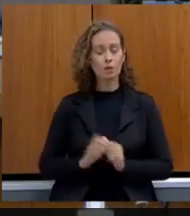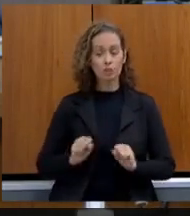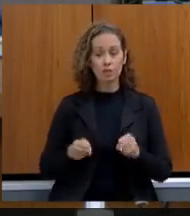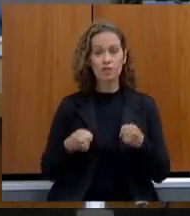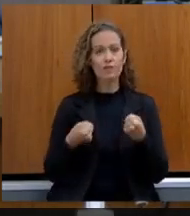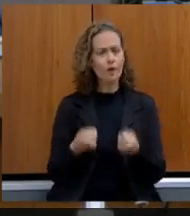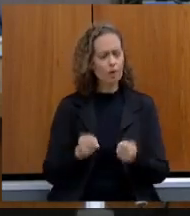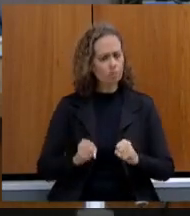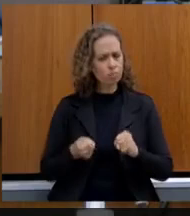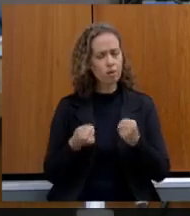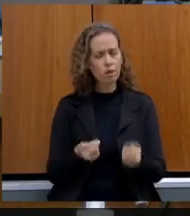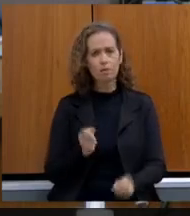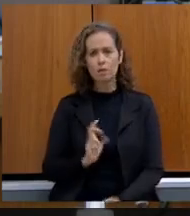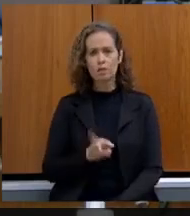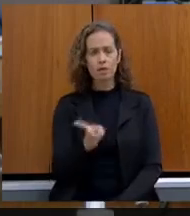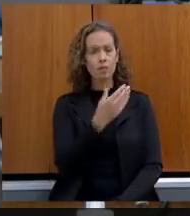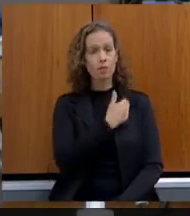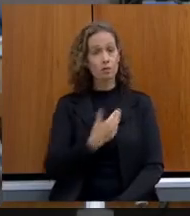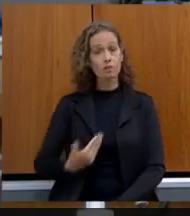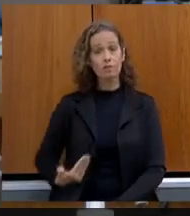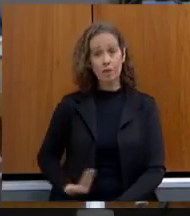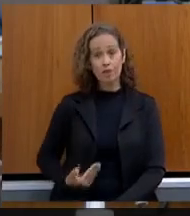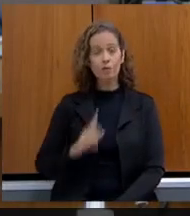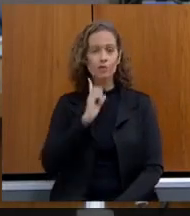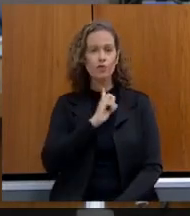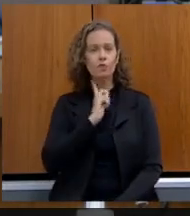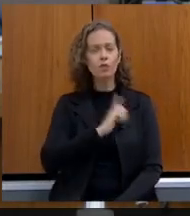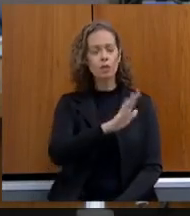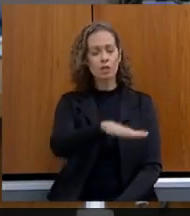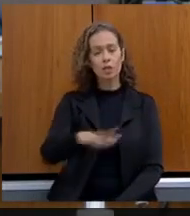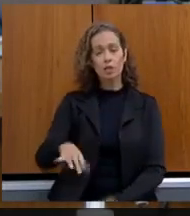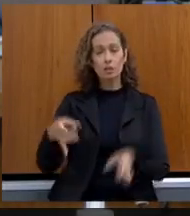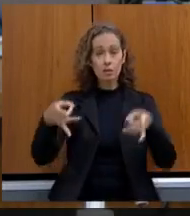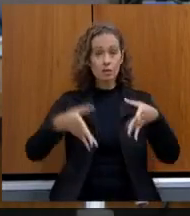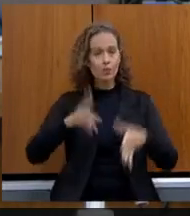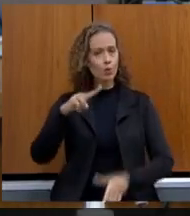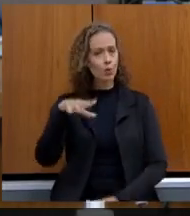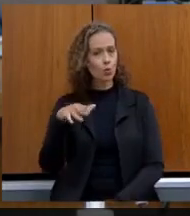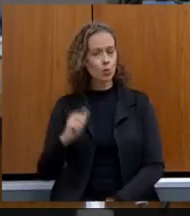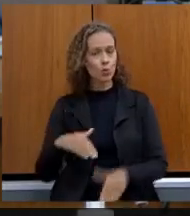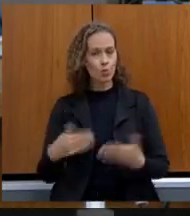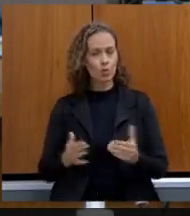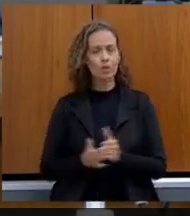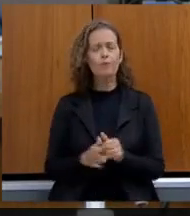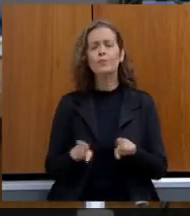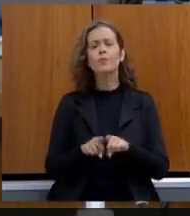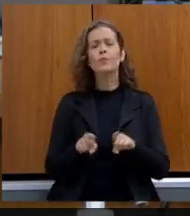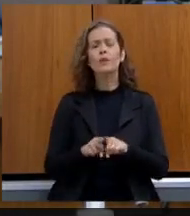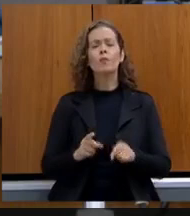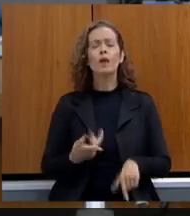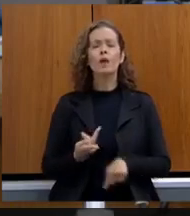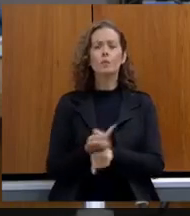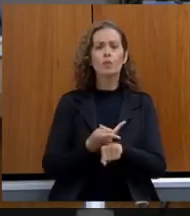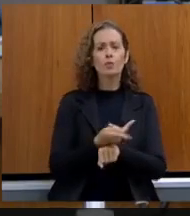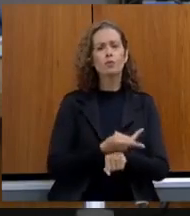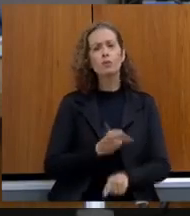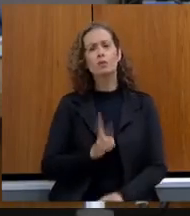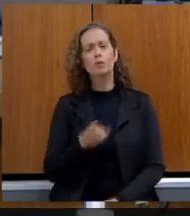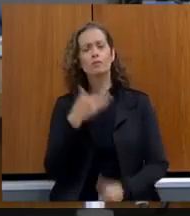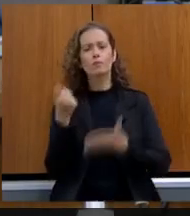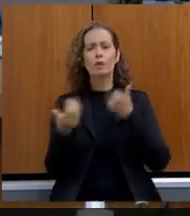mediu esforços nunca o governo de Minas desistiu das nossas crianças eu quero ressaltar que a busca ativa em 2021